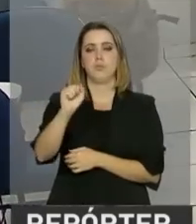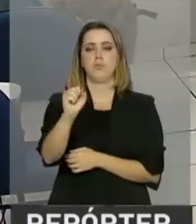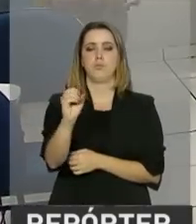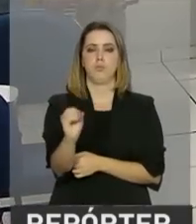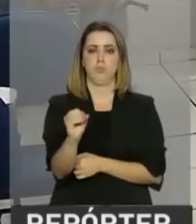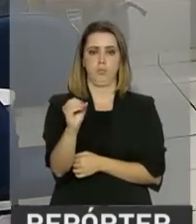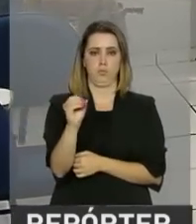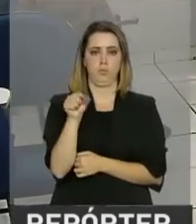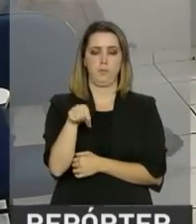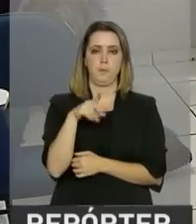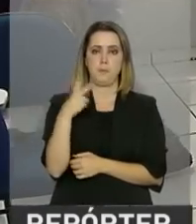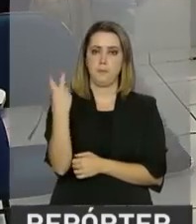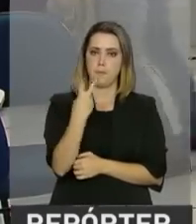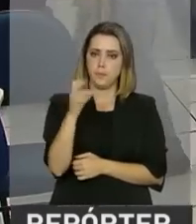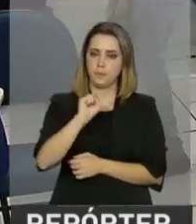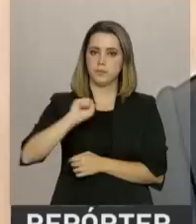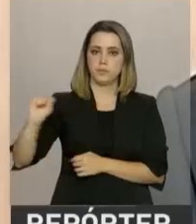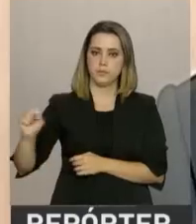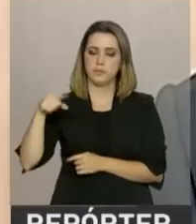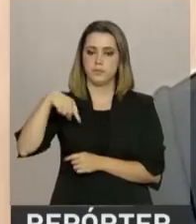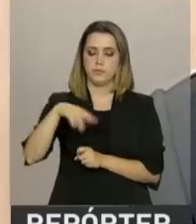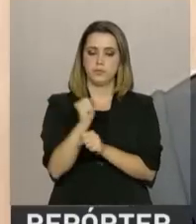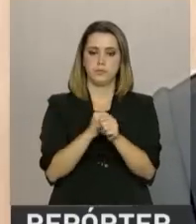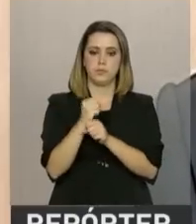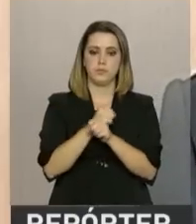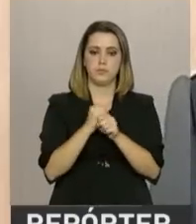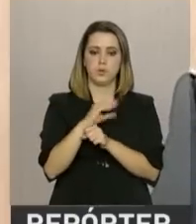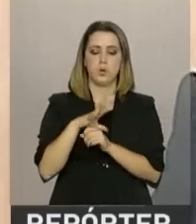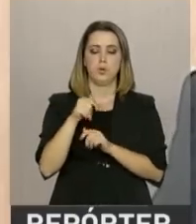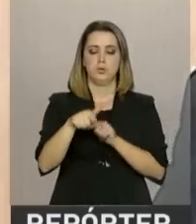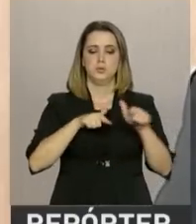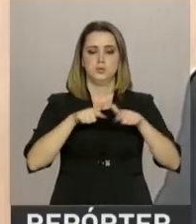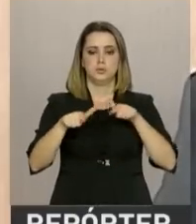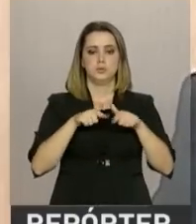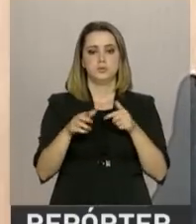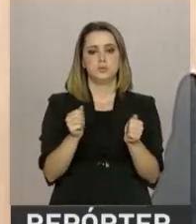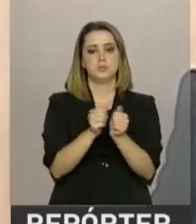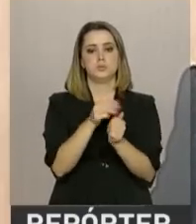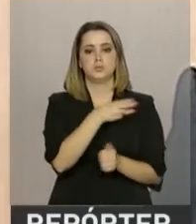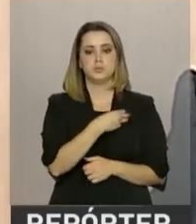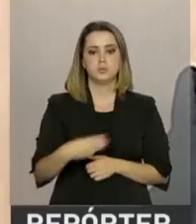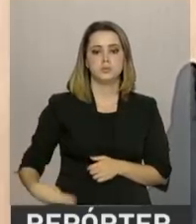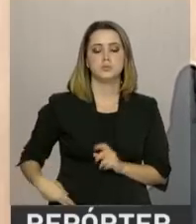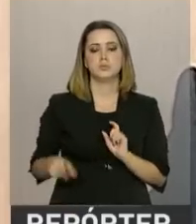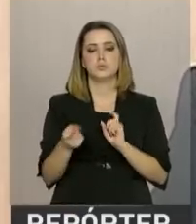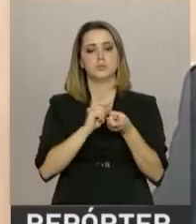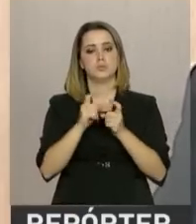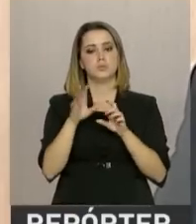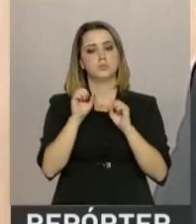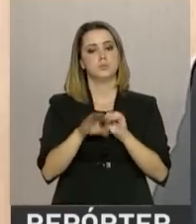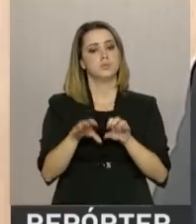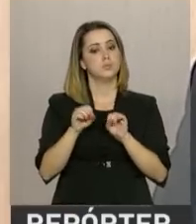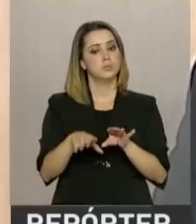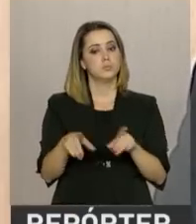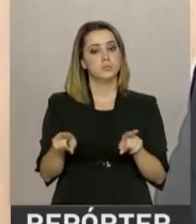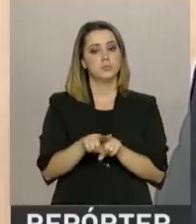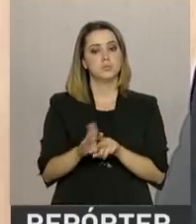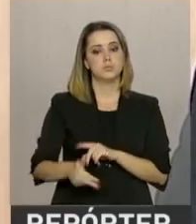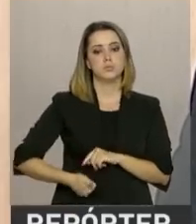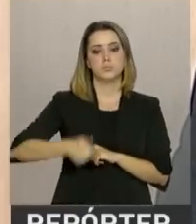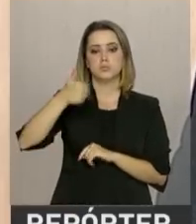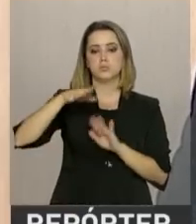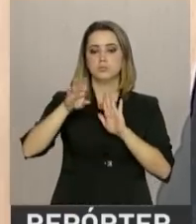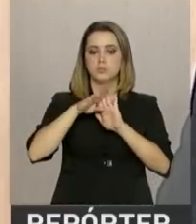valer para o segundo semestre deste ano. Todo o trabalho que está sendo feito com o Ministério da Fazenda e o Ministério da Educação é para melhorar